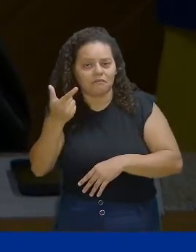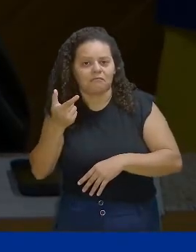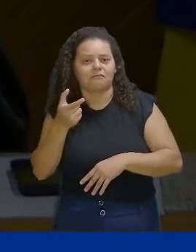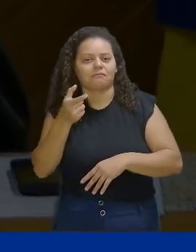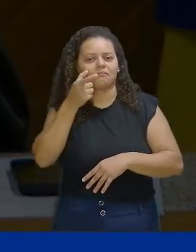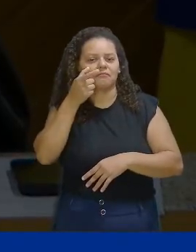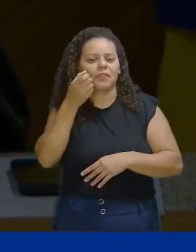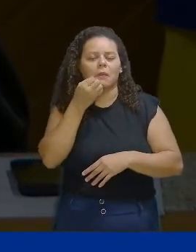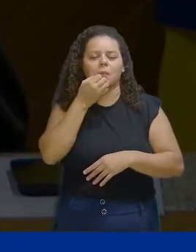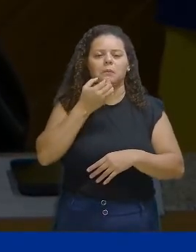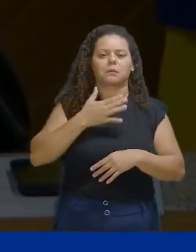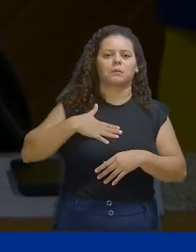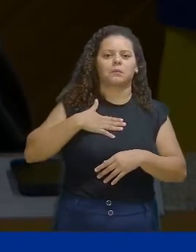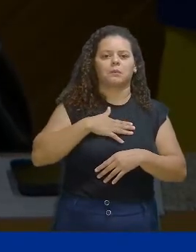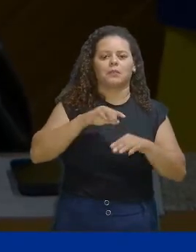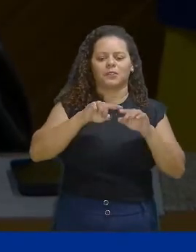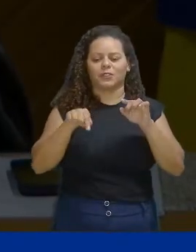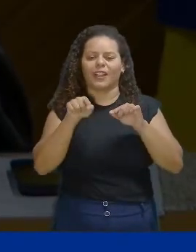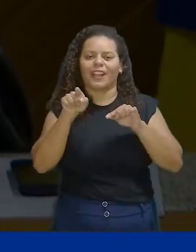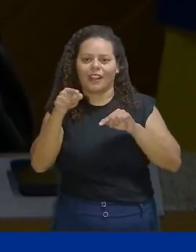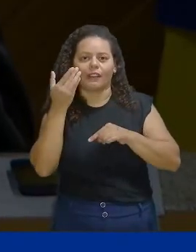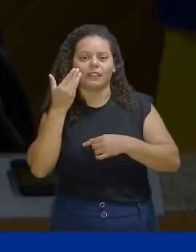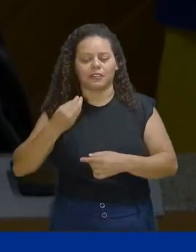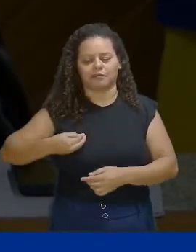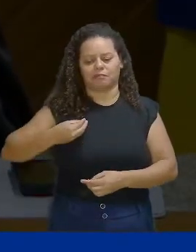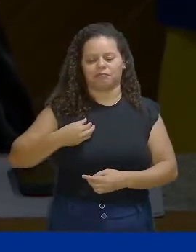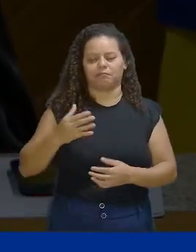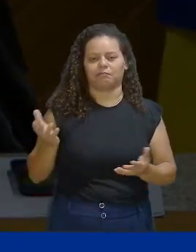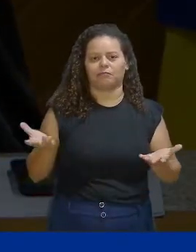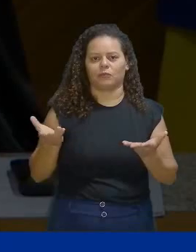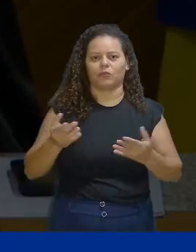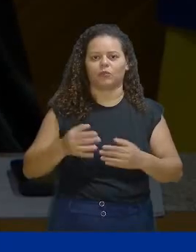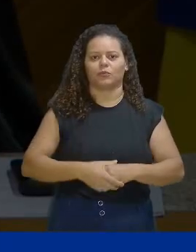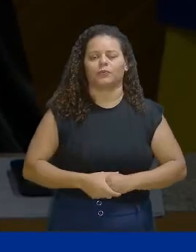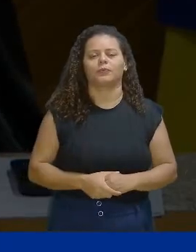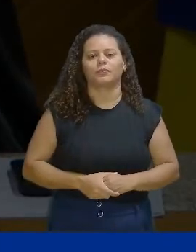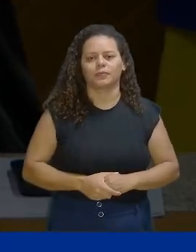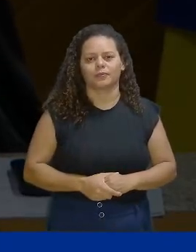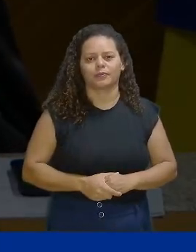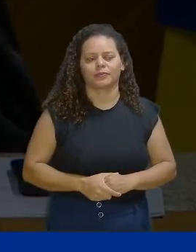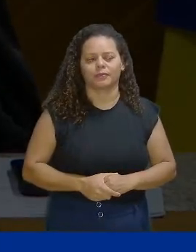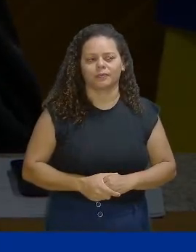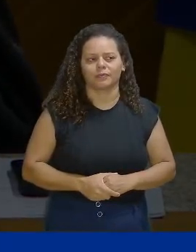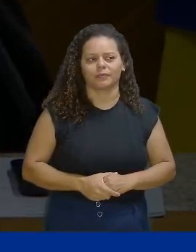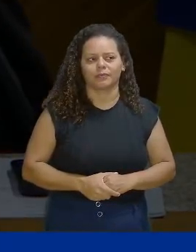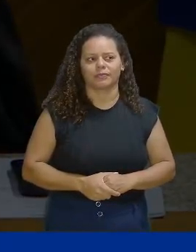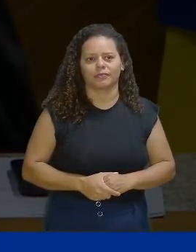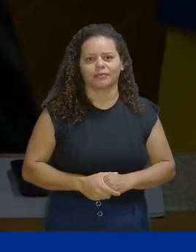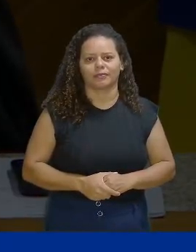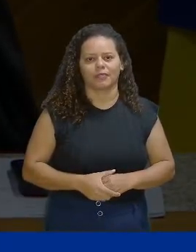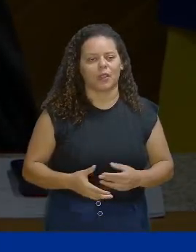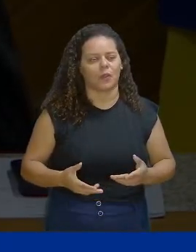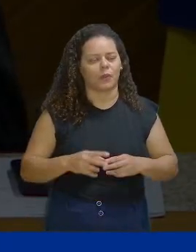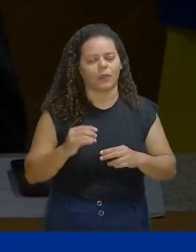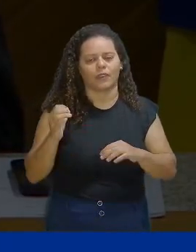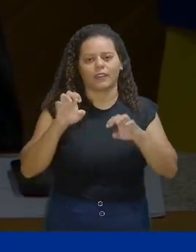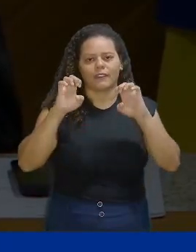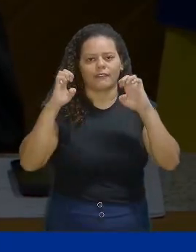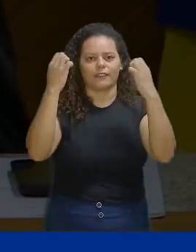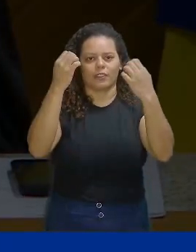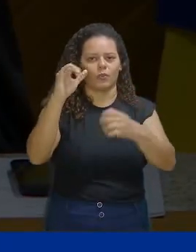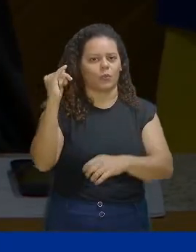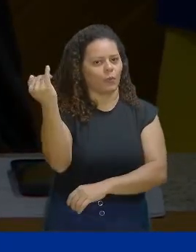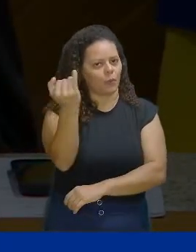é só descer um andar e nós estaremos lá para esse tão importante evento para